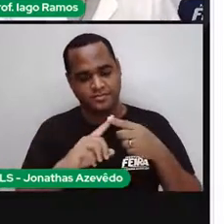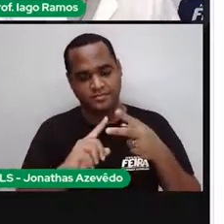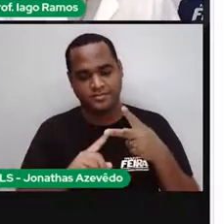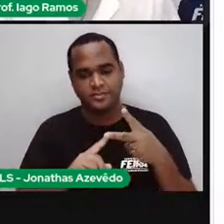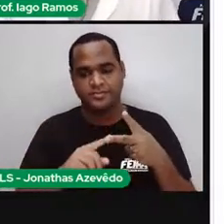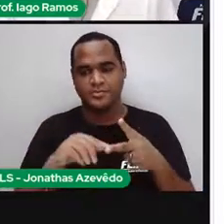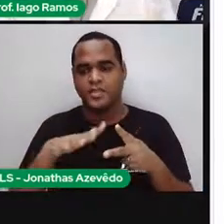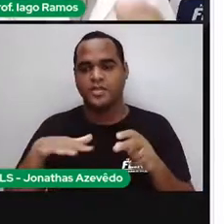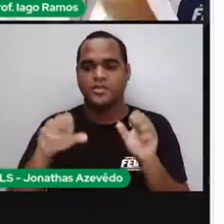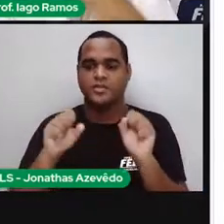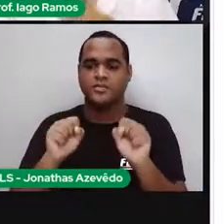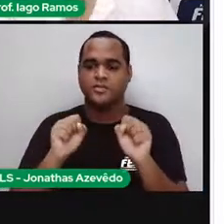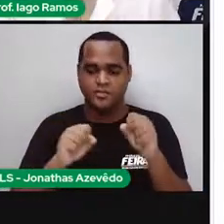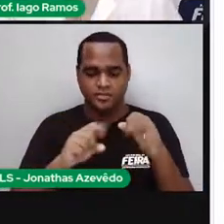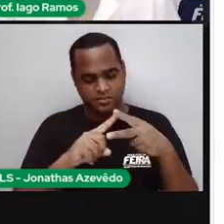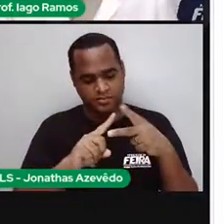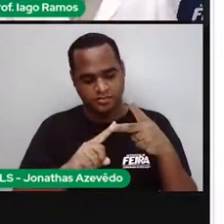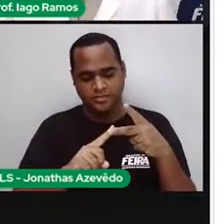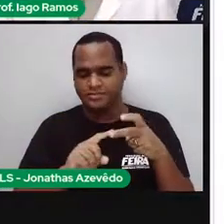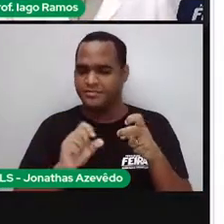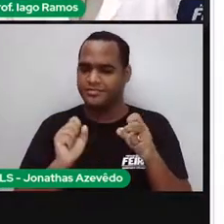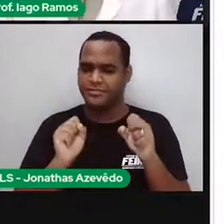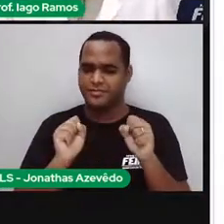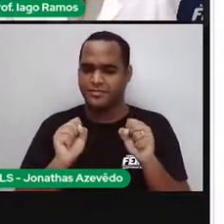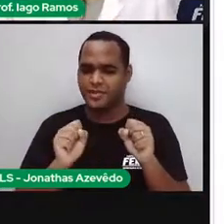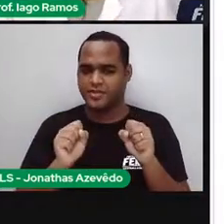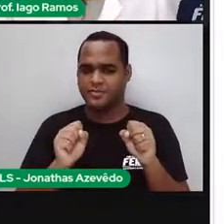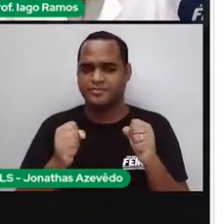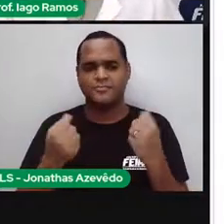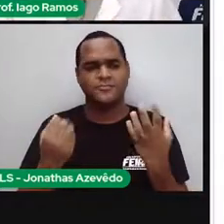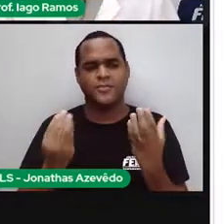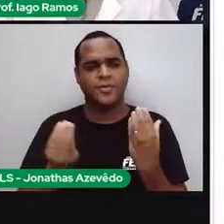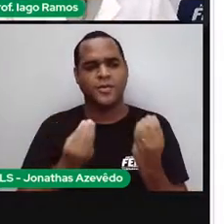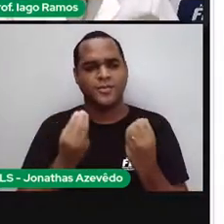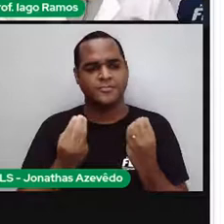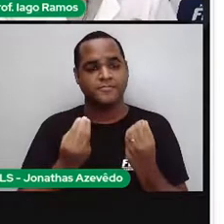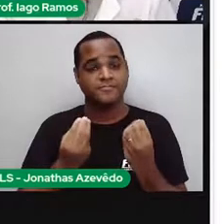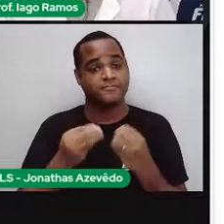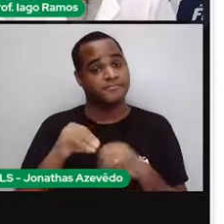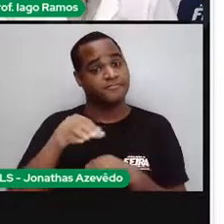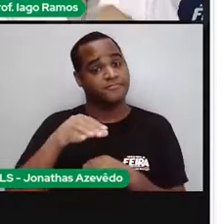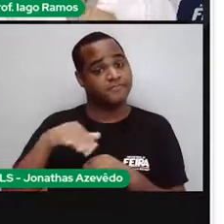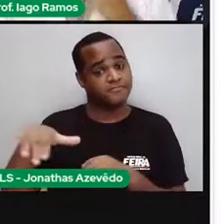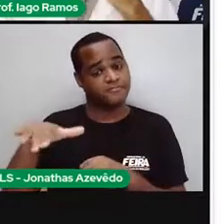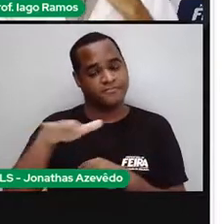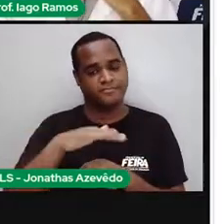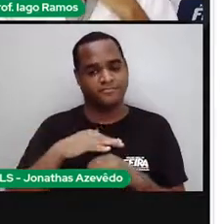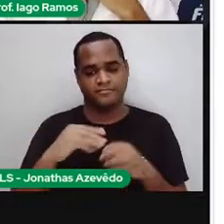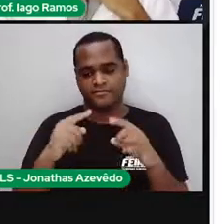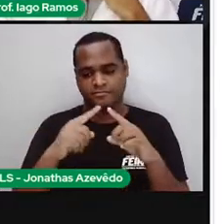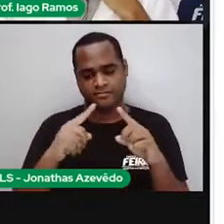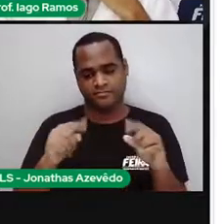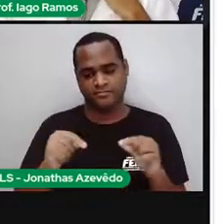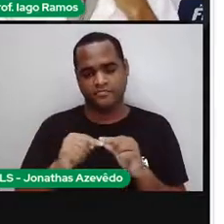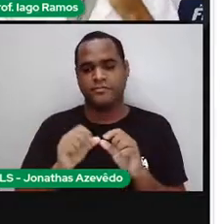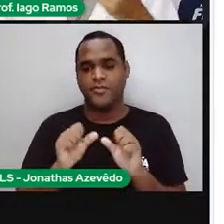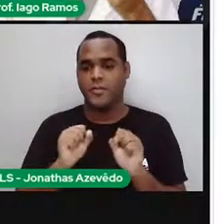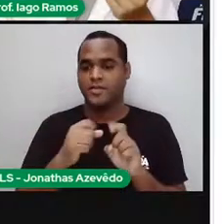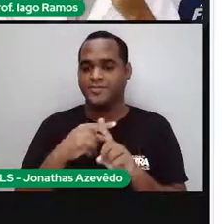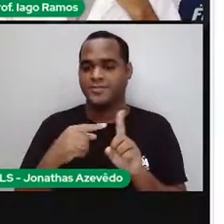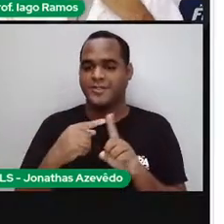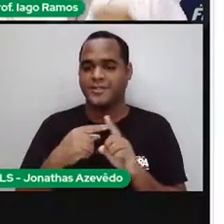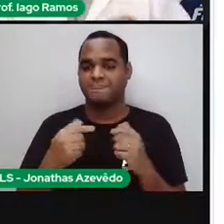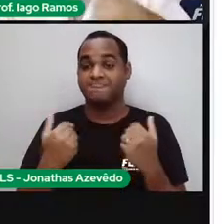fica dividido em dois ou seja a área do retângulo pela metade